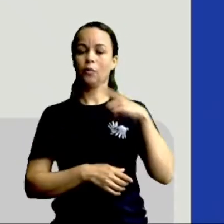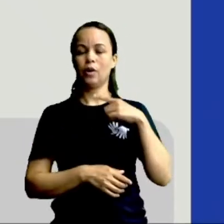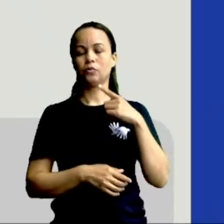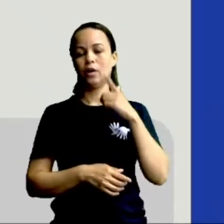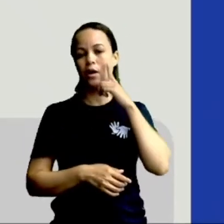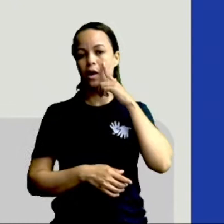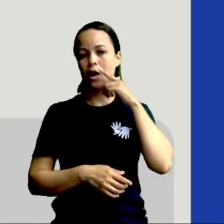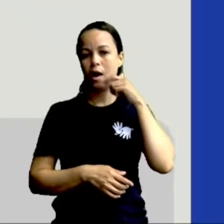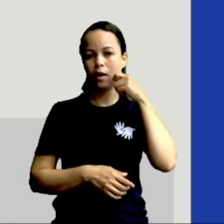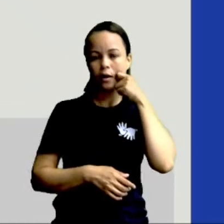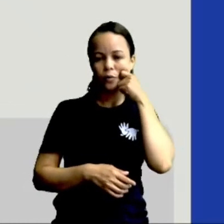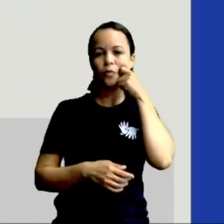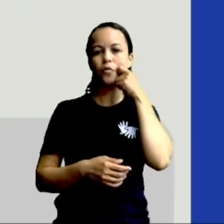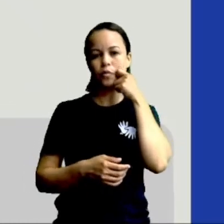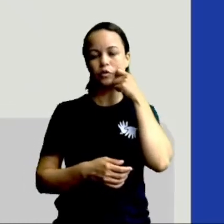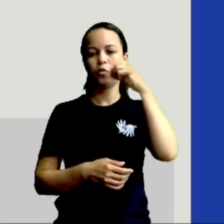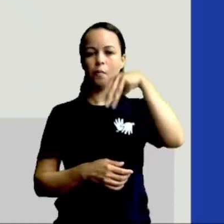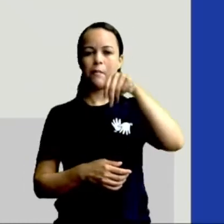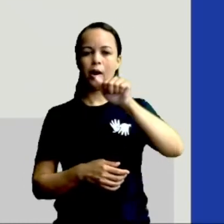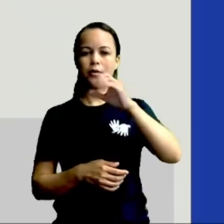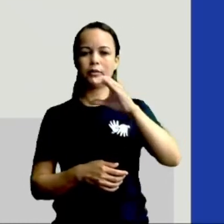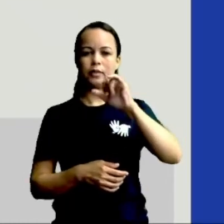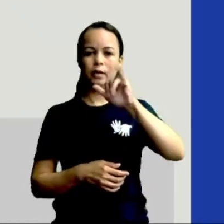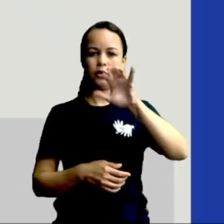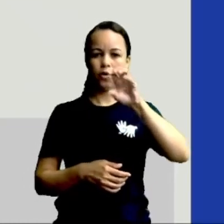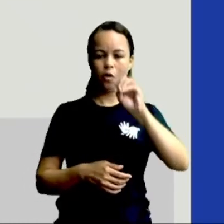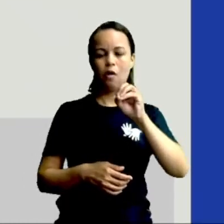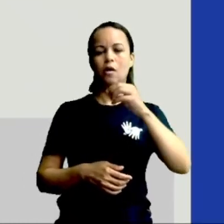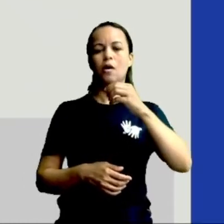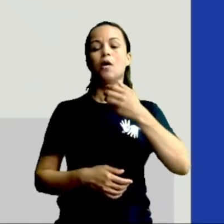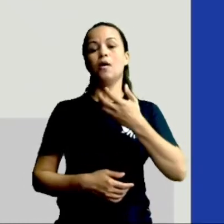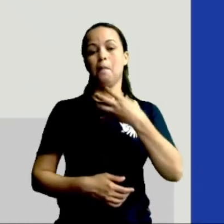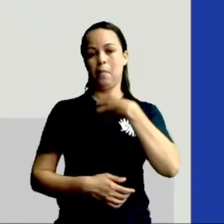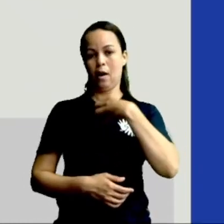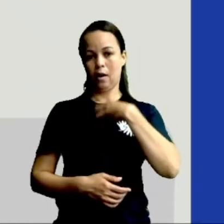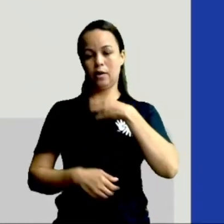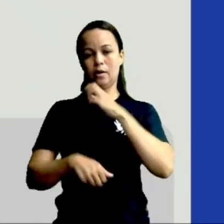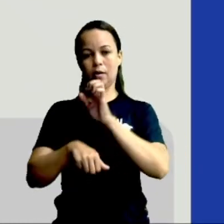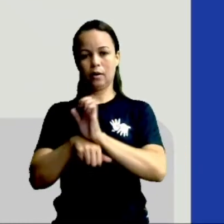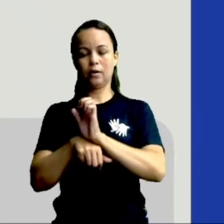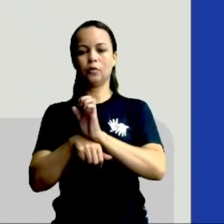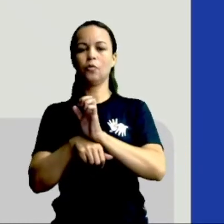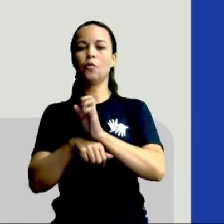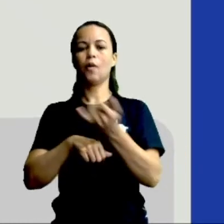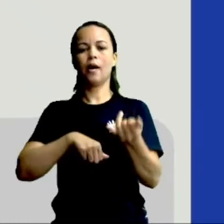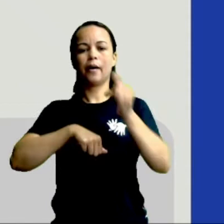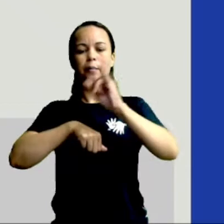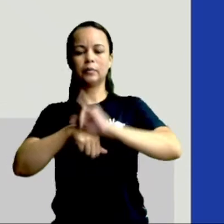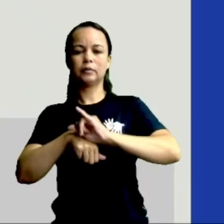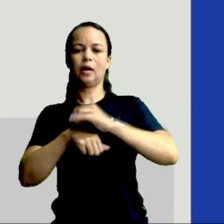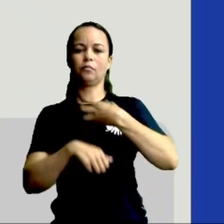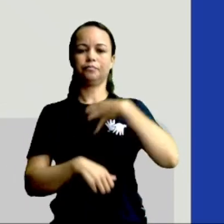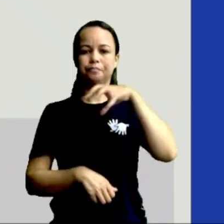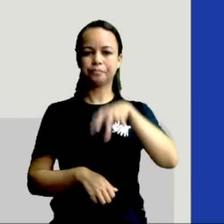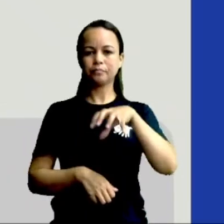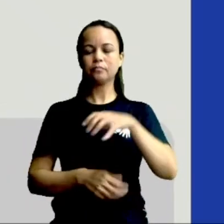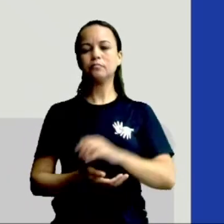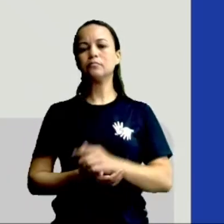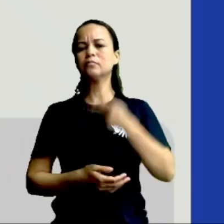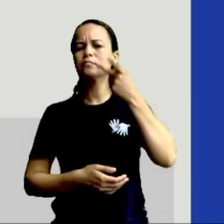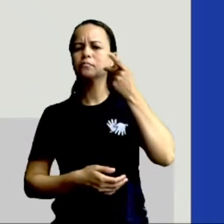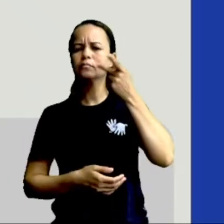Alagoas, com sua capital Maceió, Bahia, com a capital Salvador, Ceará, com a